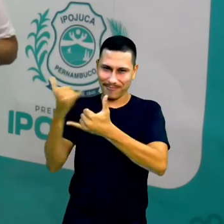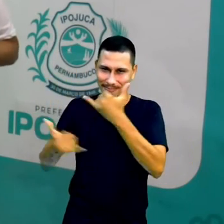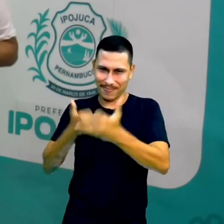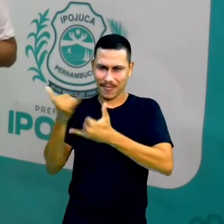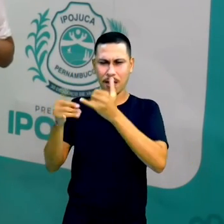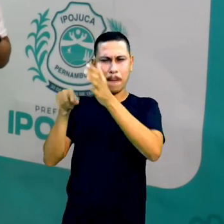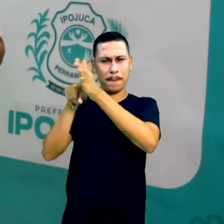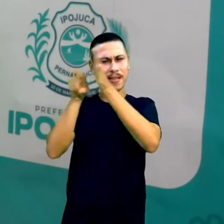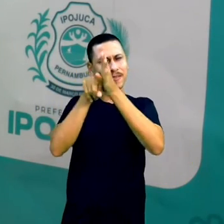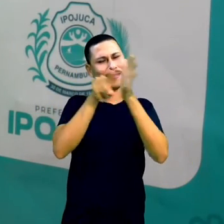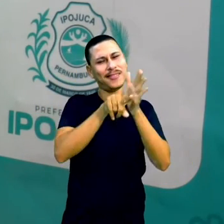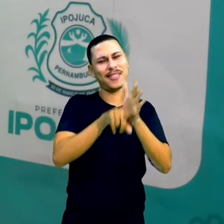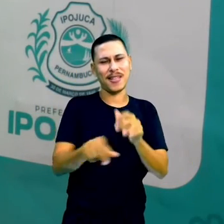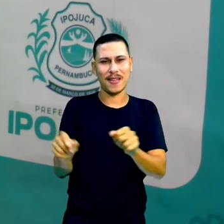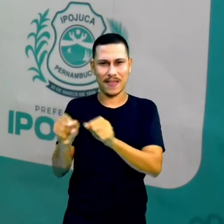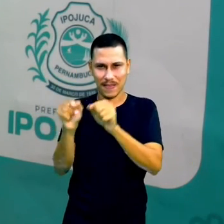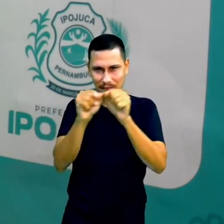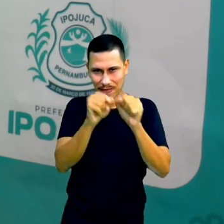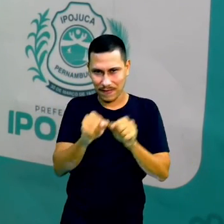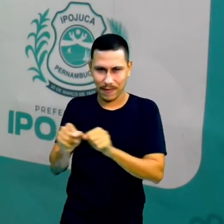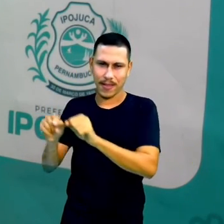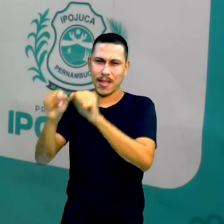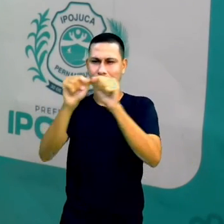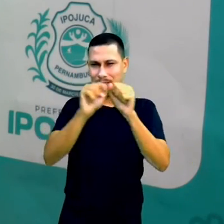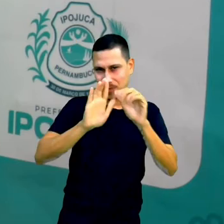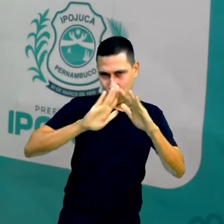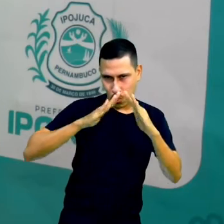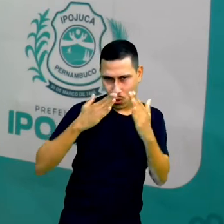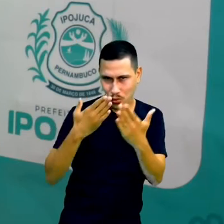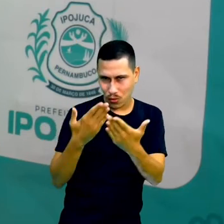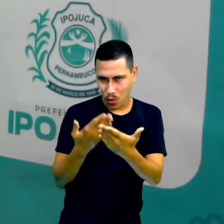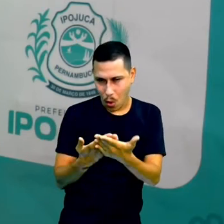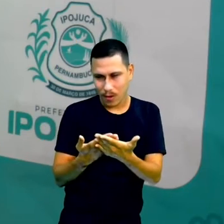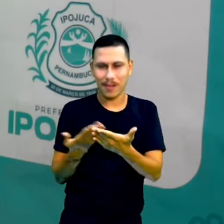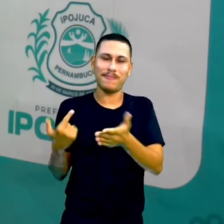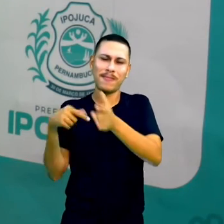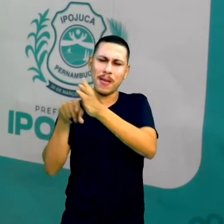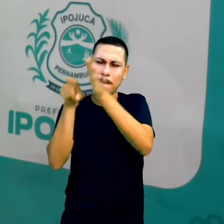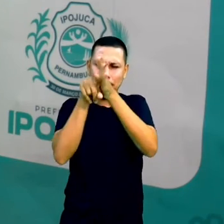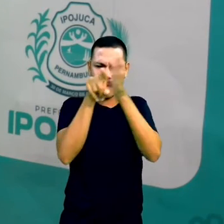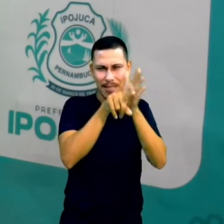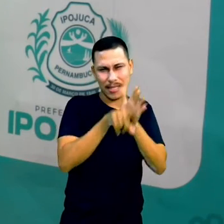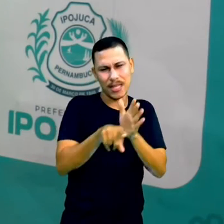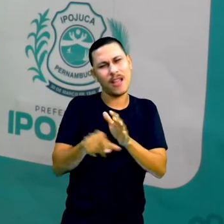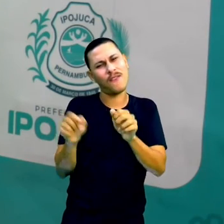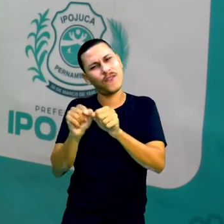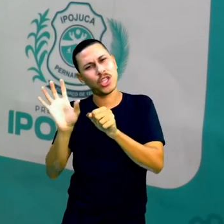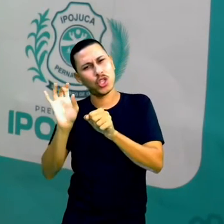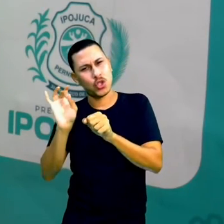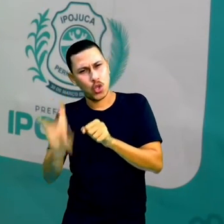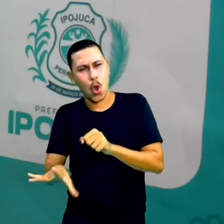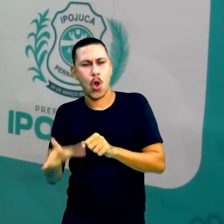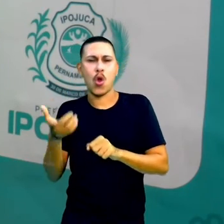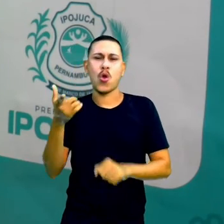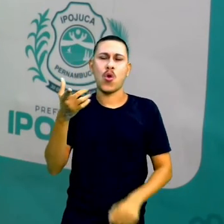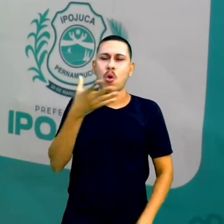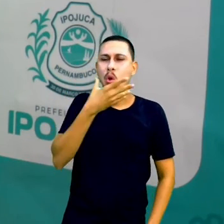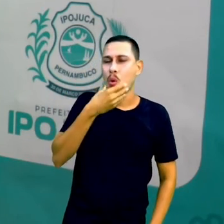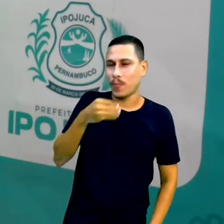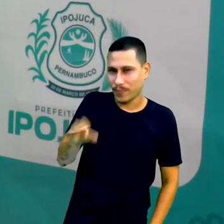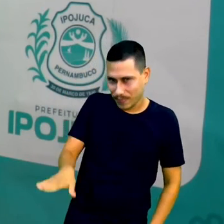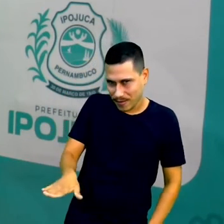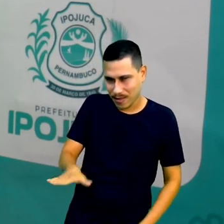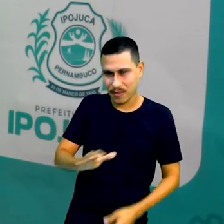uma pesquisa realizada em uma escola. E essa pesquisa só foi realizada para os